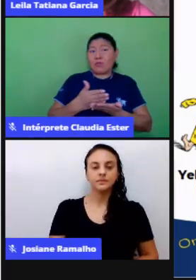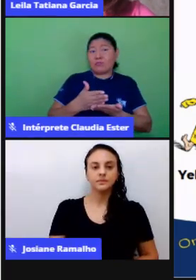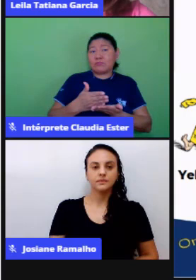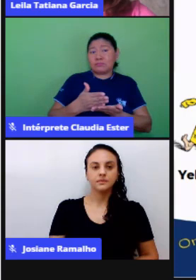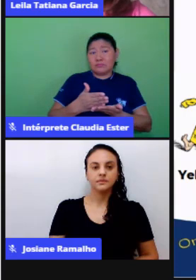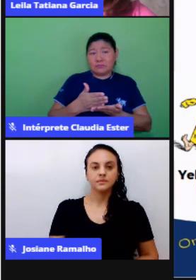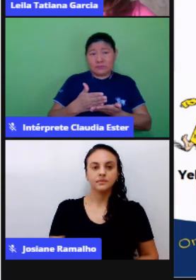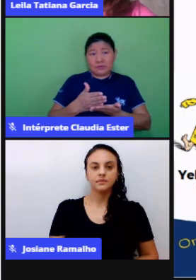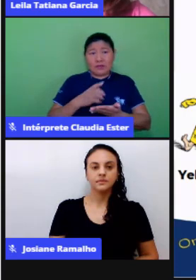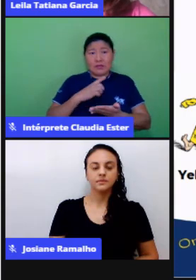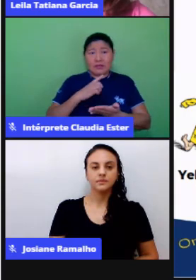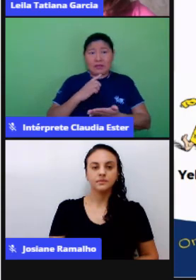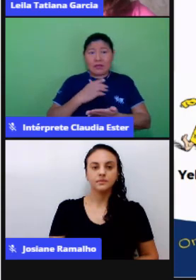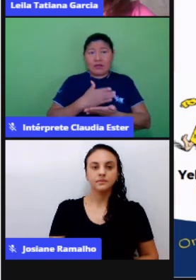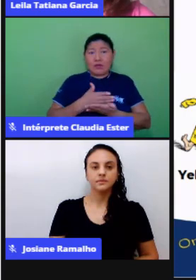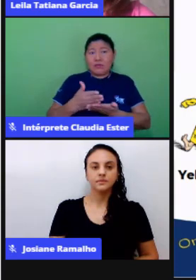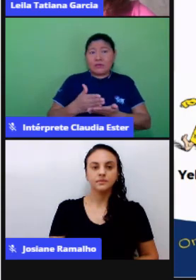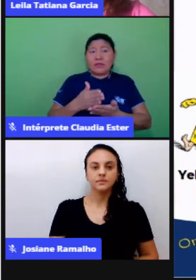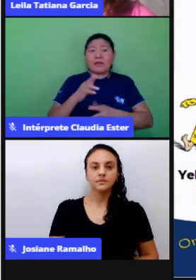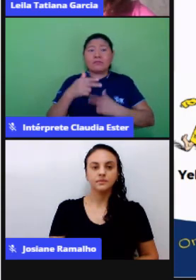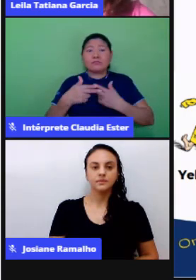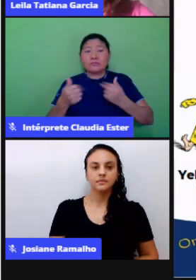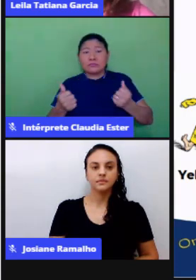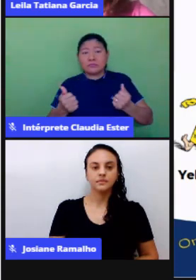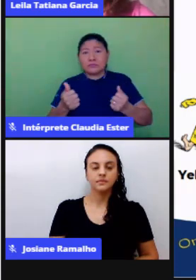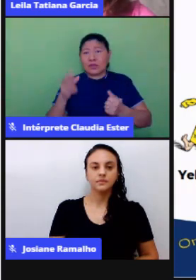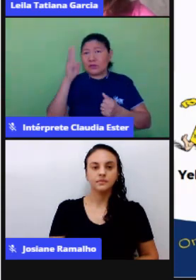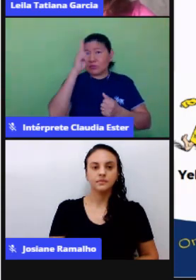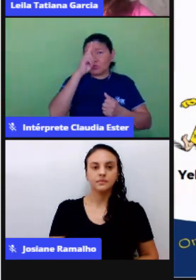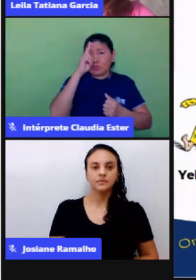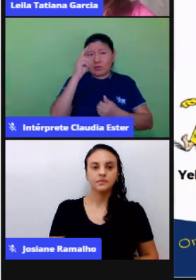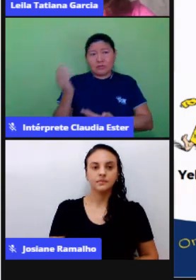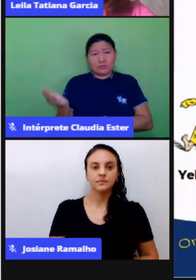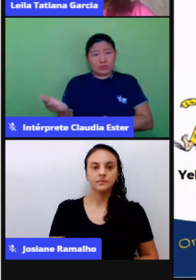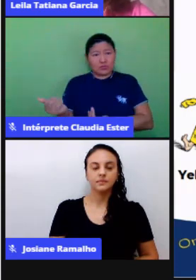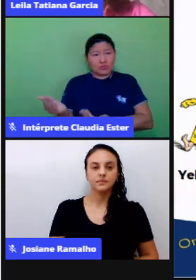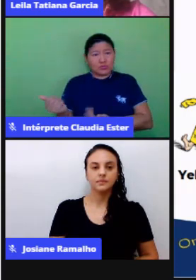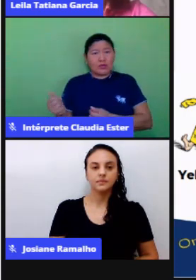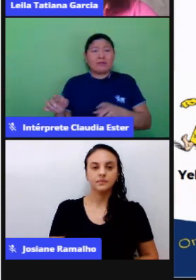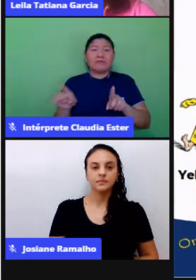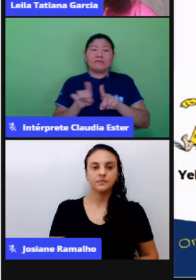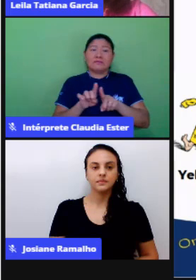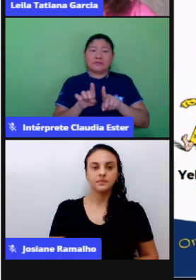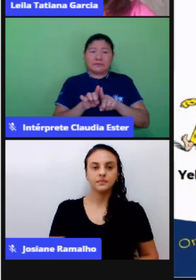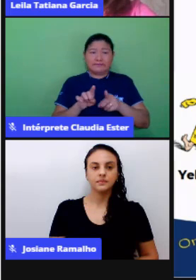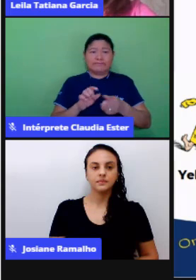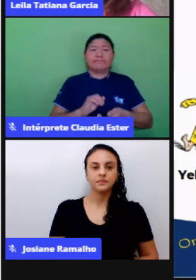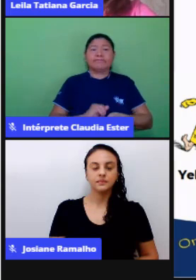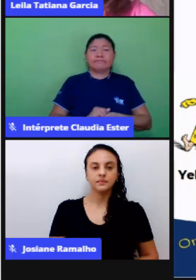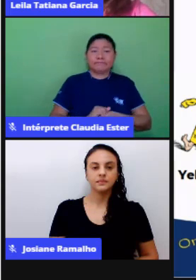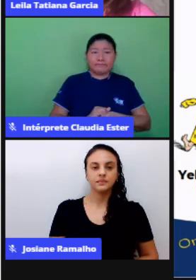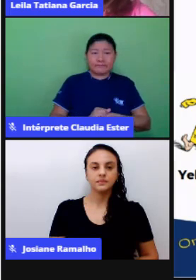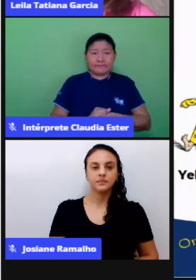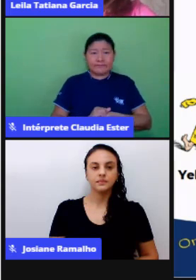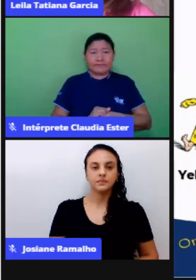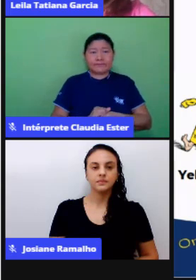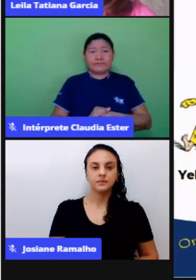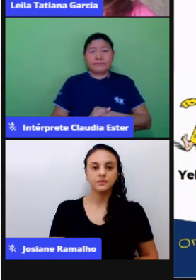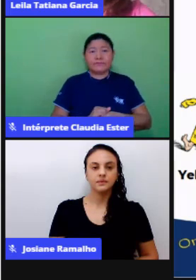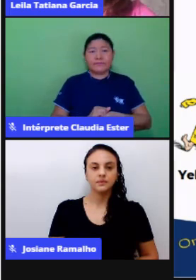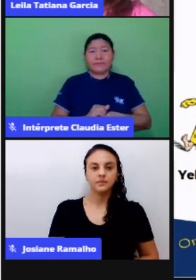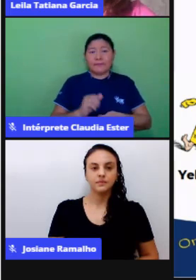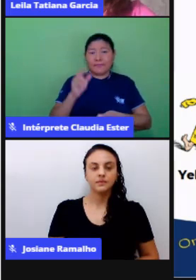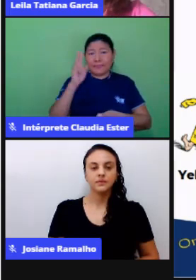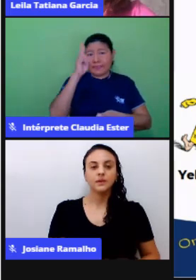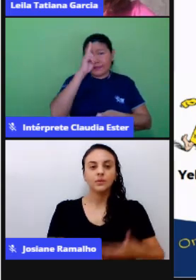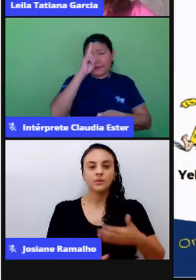atendia casos patológicos de jovens e adolescentes no seu consultório. Então, ele denunciou a história em quadrinho como uma